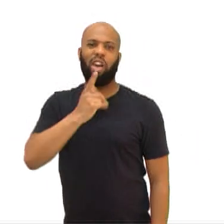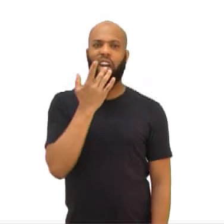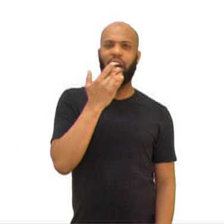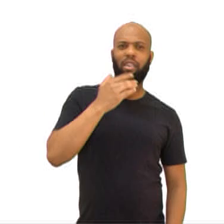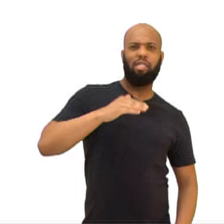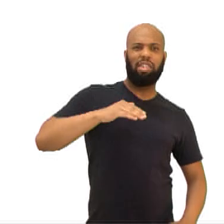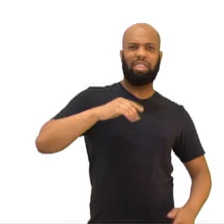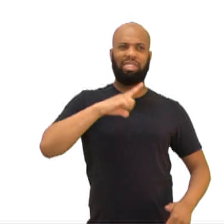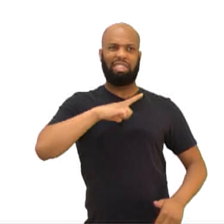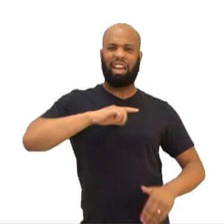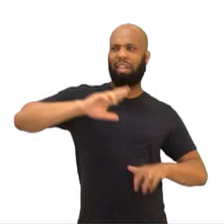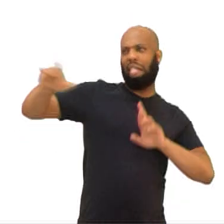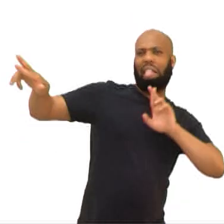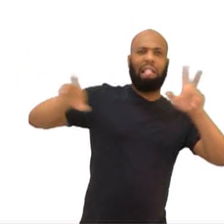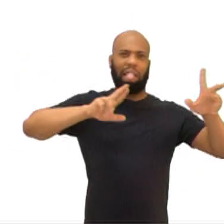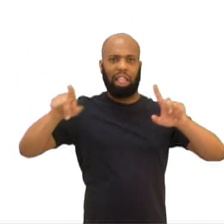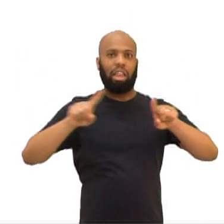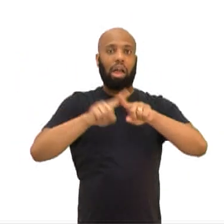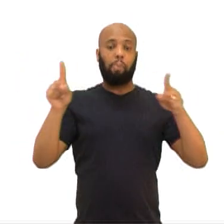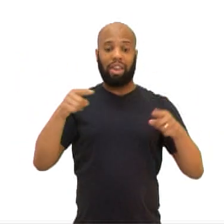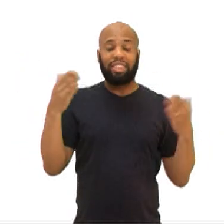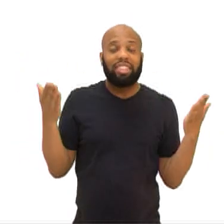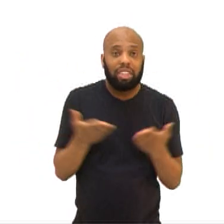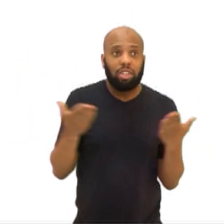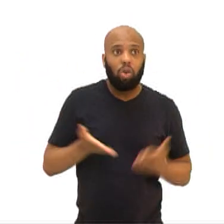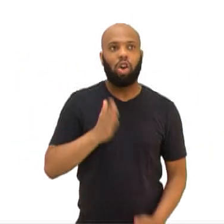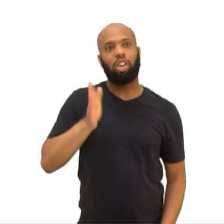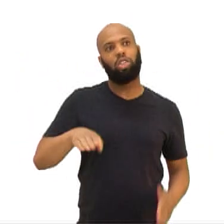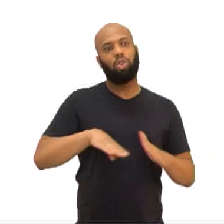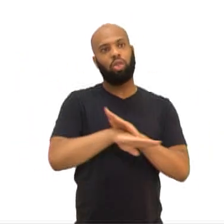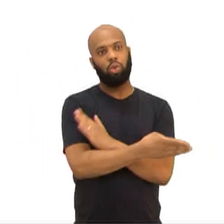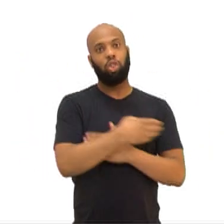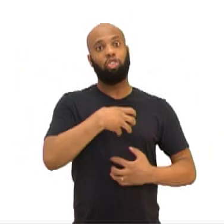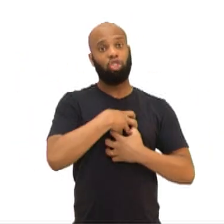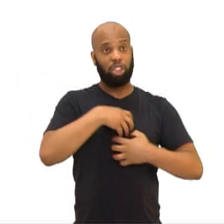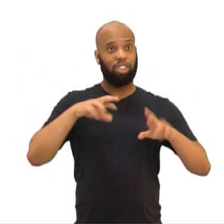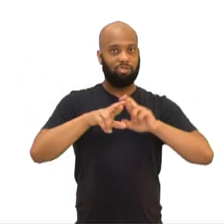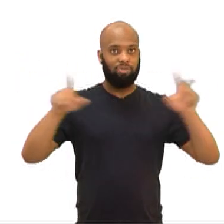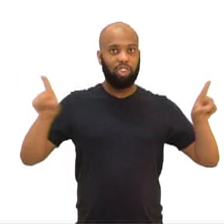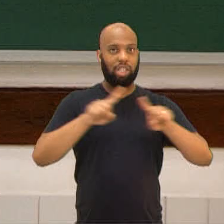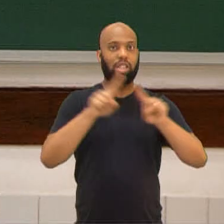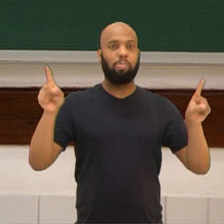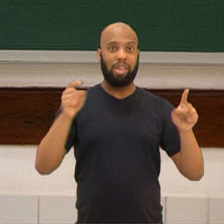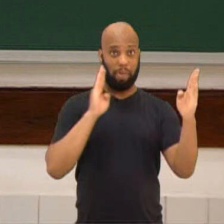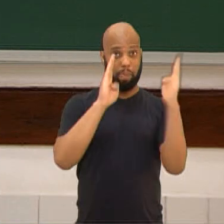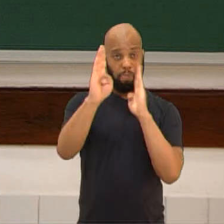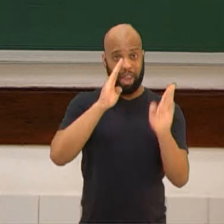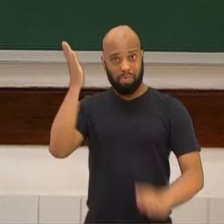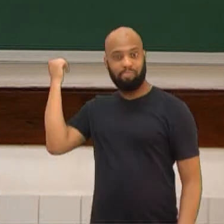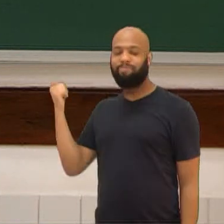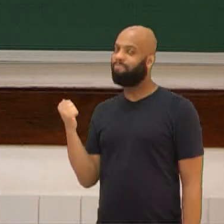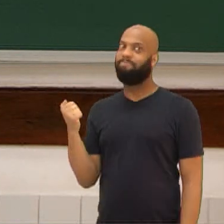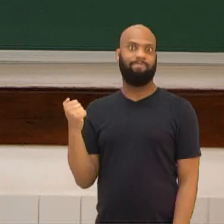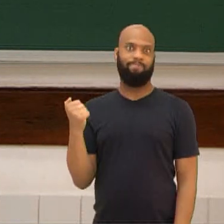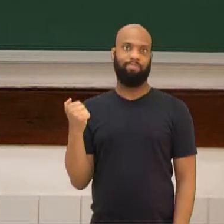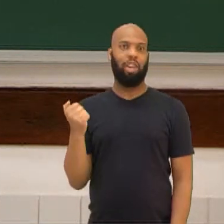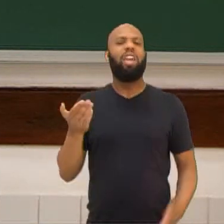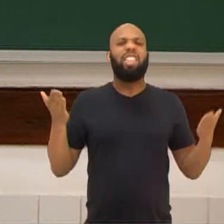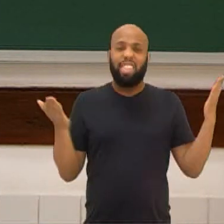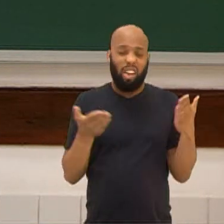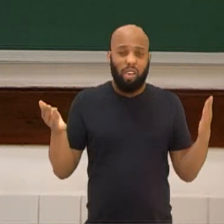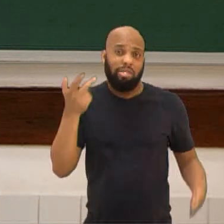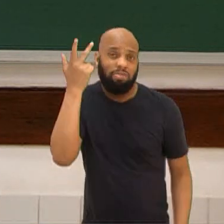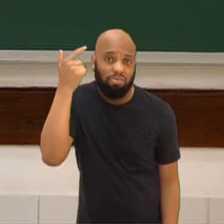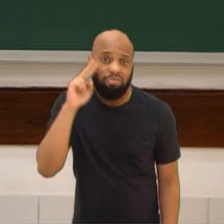irregulares, mas para a nossa estética atual, a gente já está acostumado com coisas bem diferentes, né? Na época chocou muito, hoje a gente não choca tanto quanto